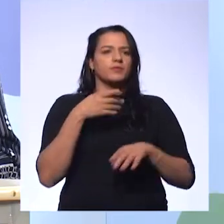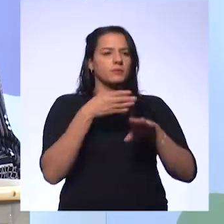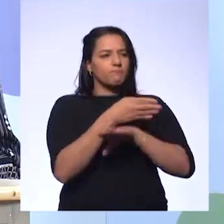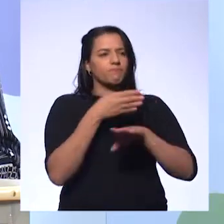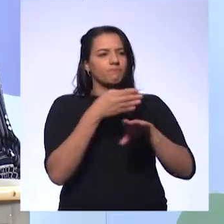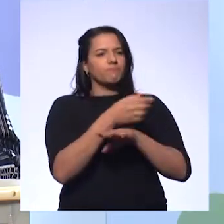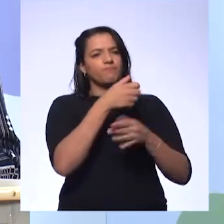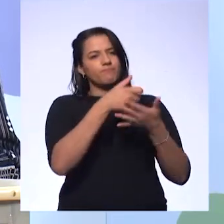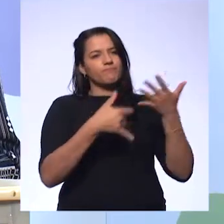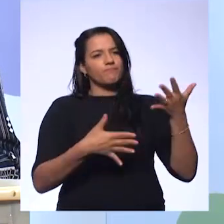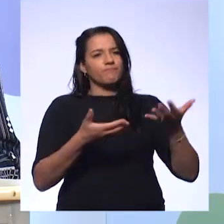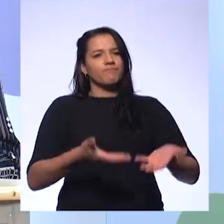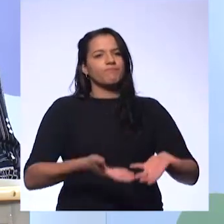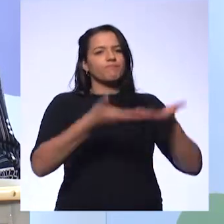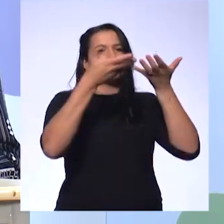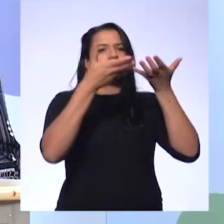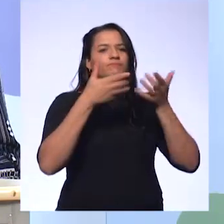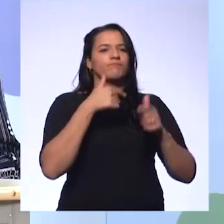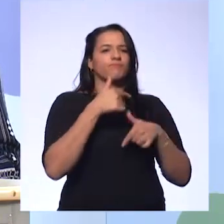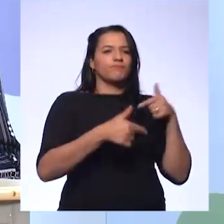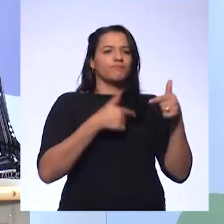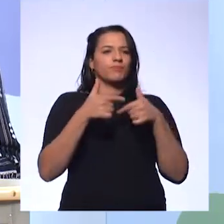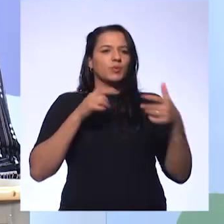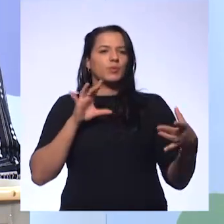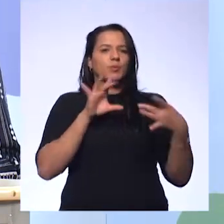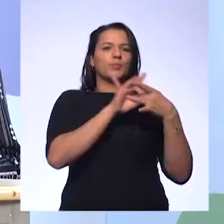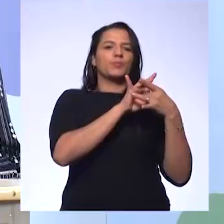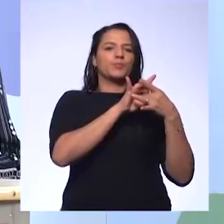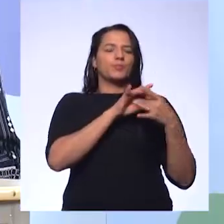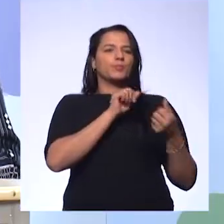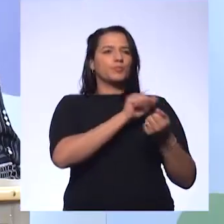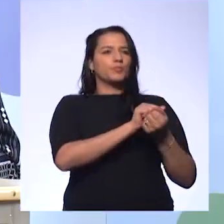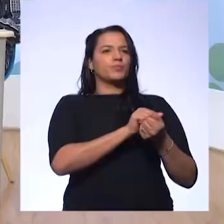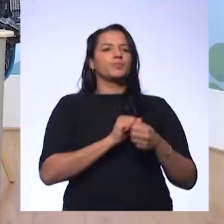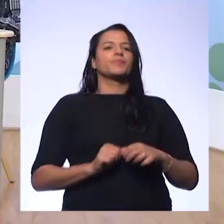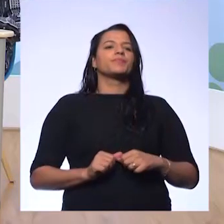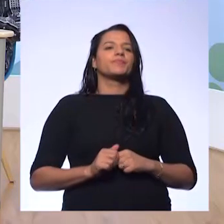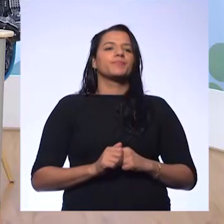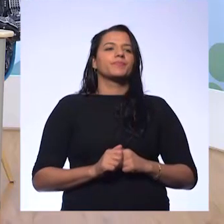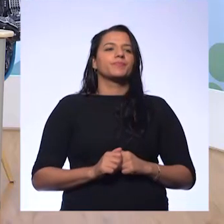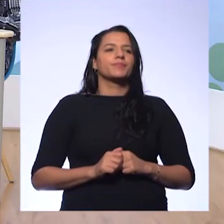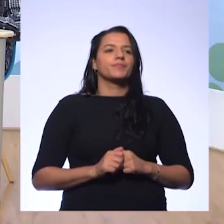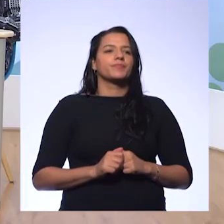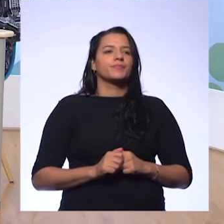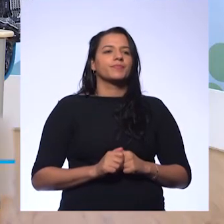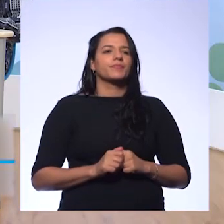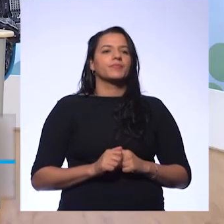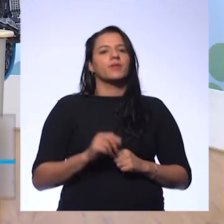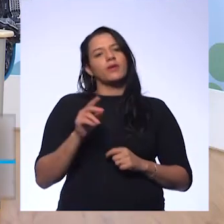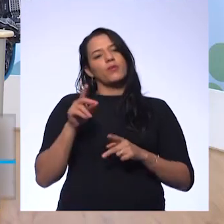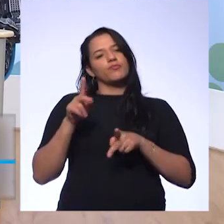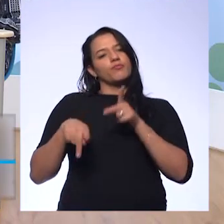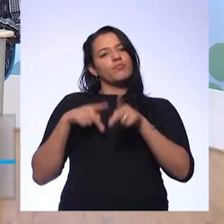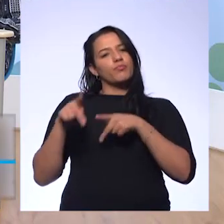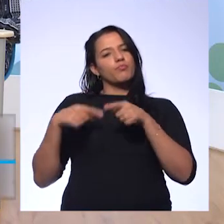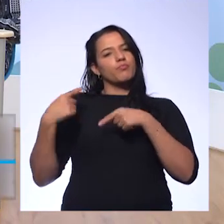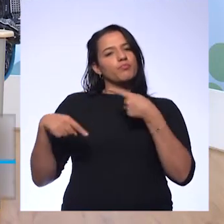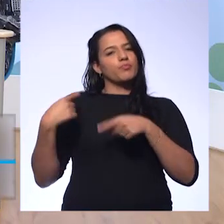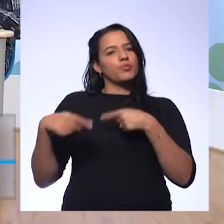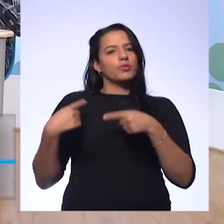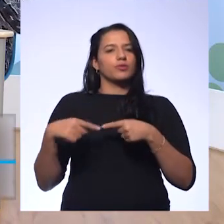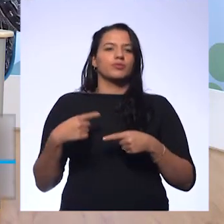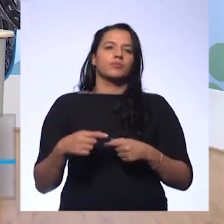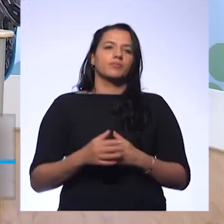o nosso trabalho. Então, tamo junto. Vamos lá. A Clícia vai dizer... É uma questão política. Vargas,